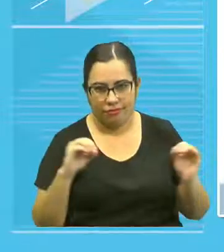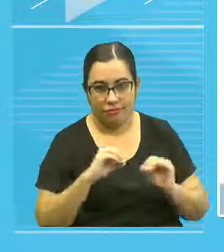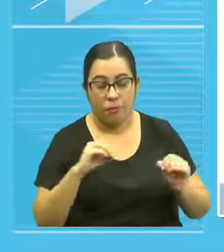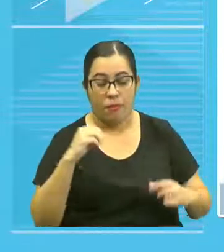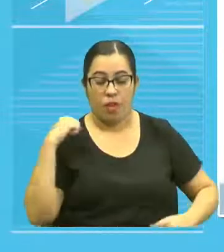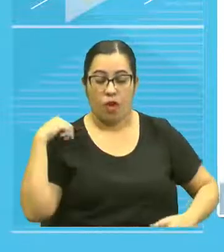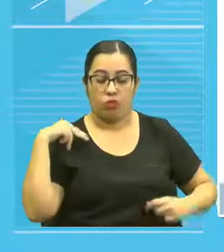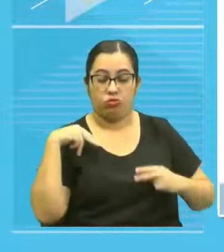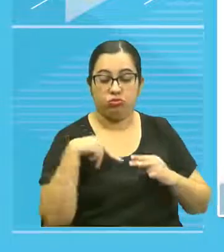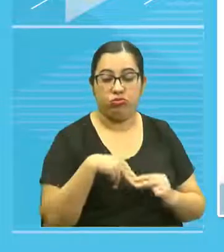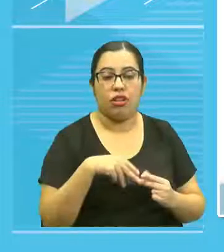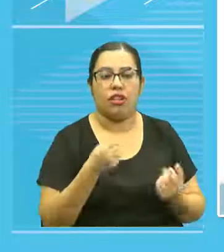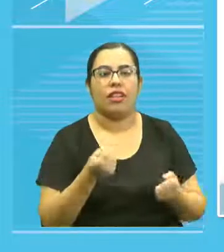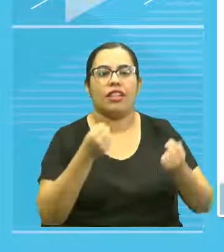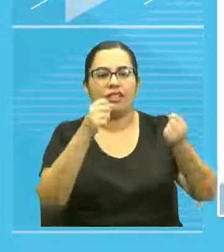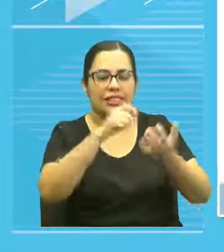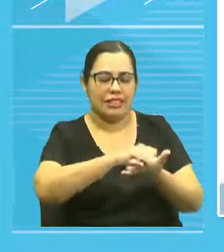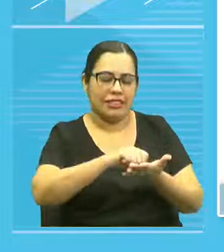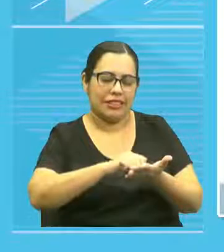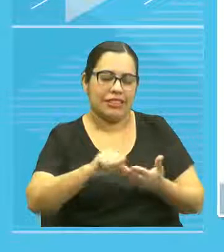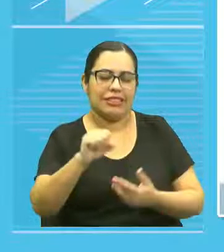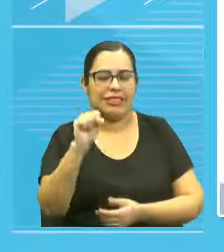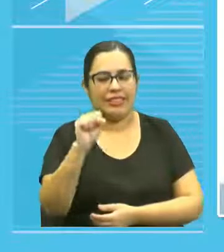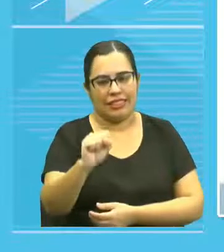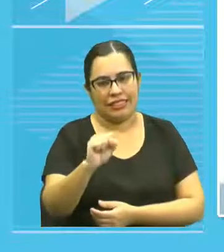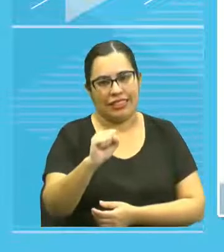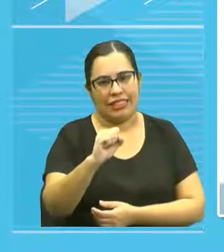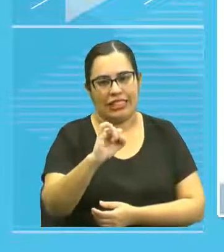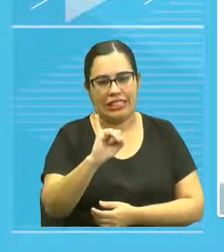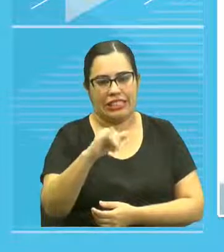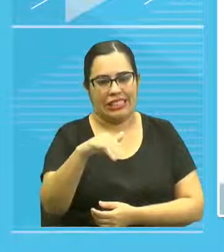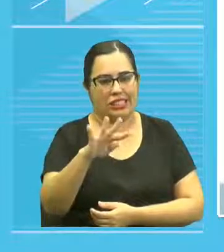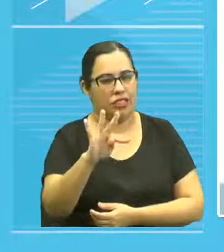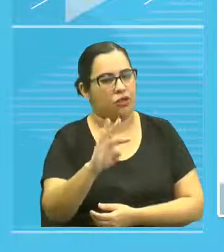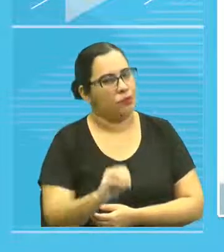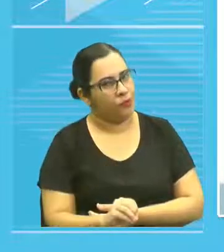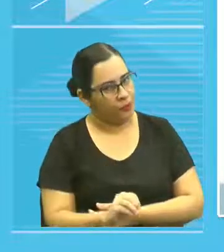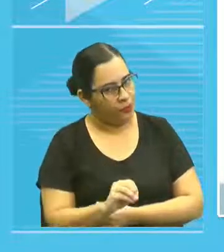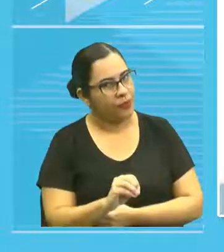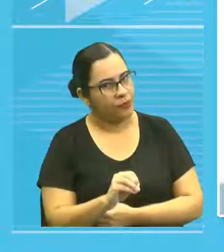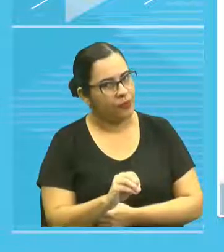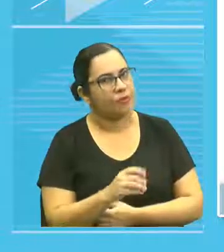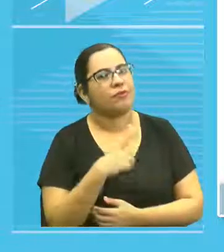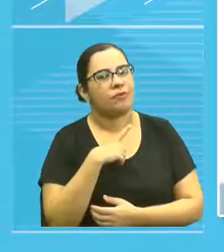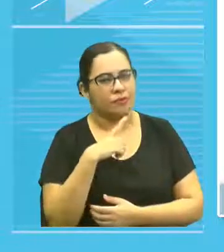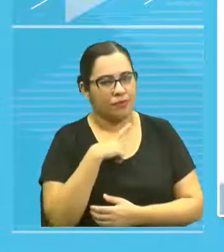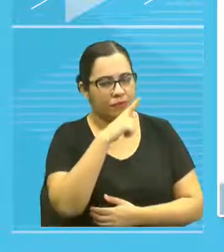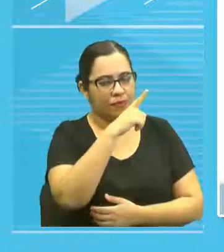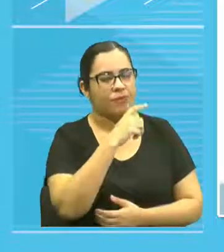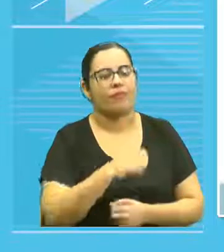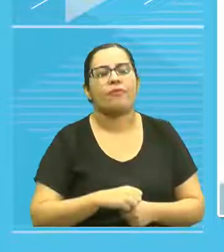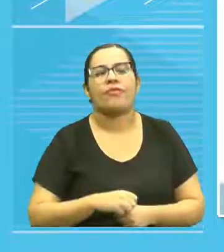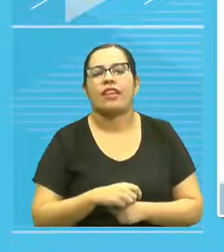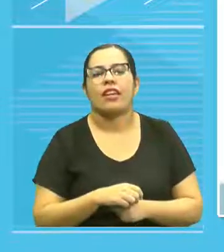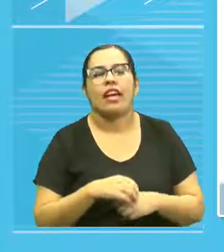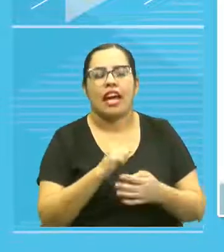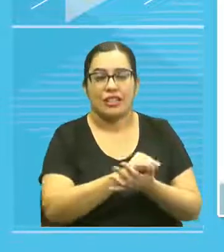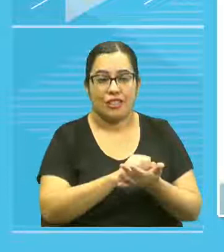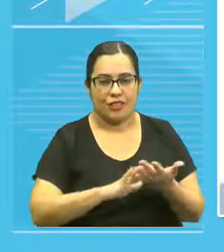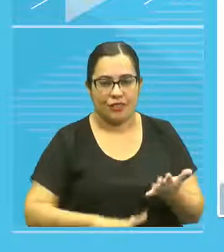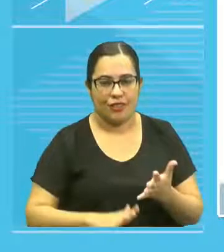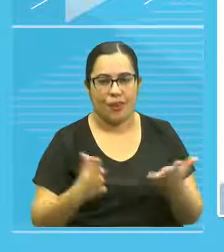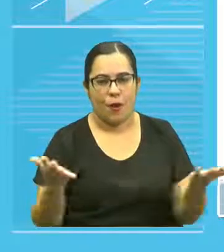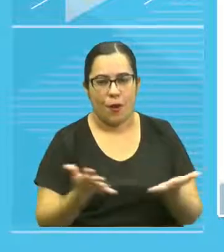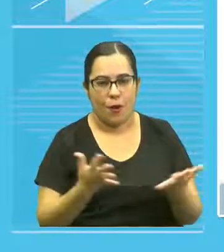Jorge o cinto eu escrevi com s de propósito né inclusive já tá no formas de hoje E aí meu